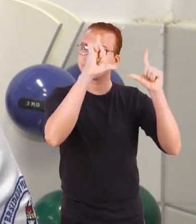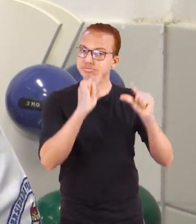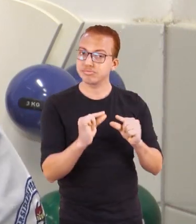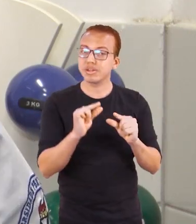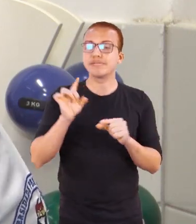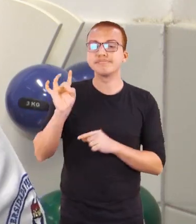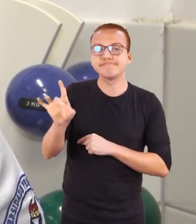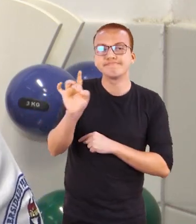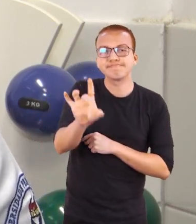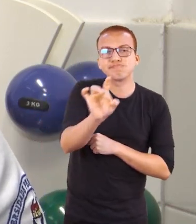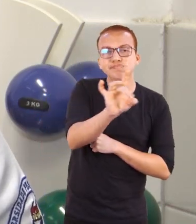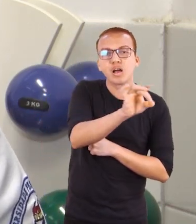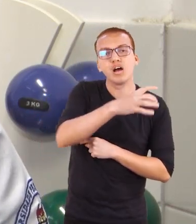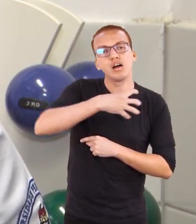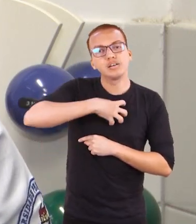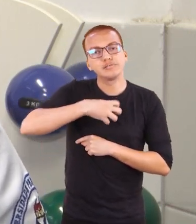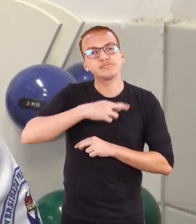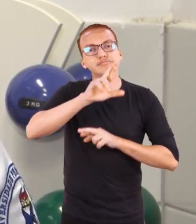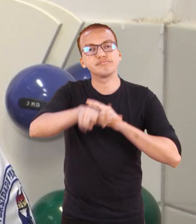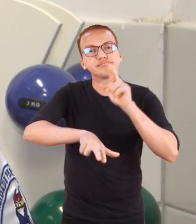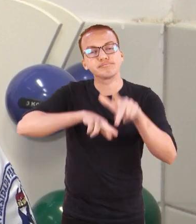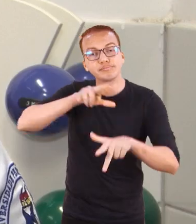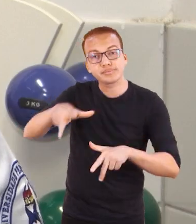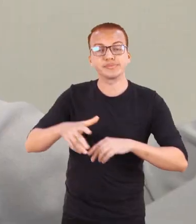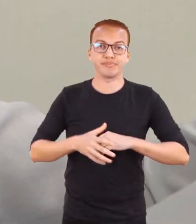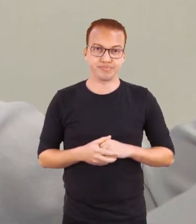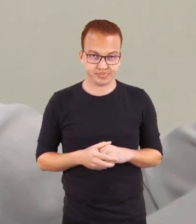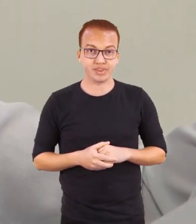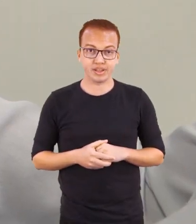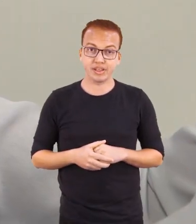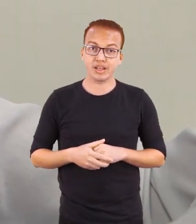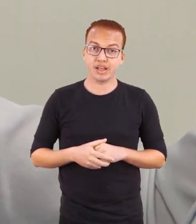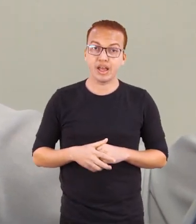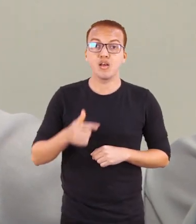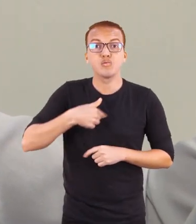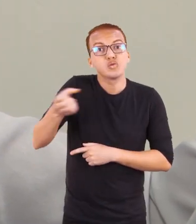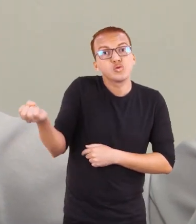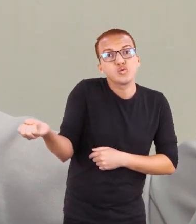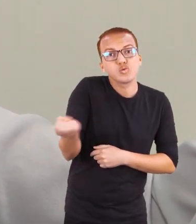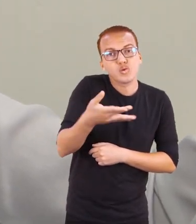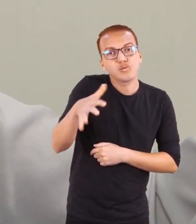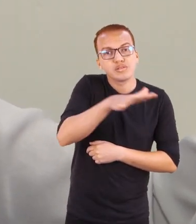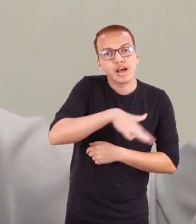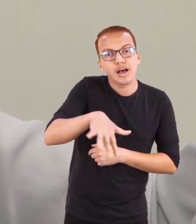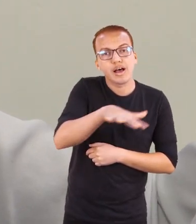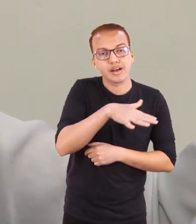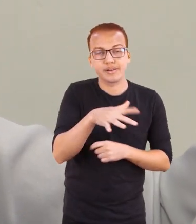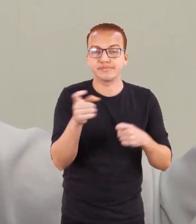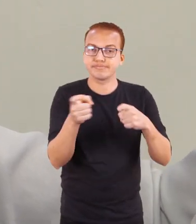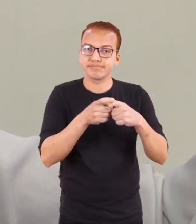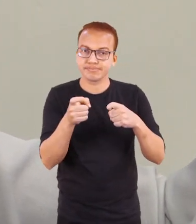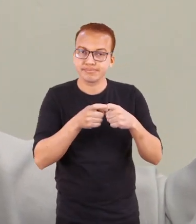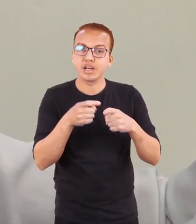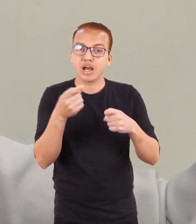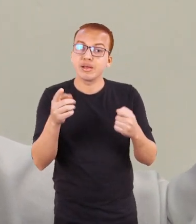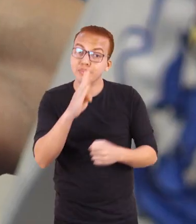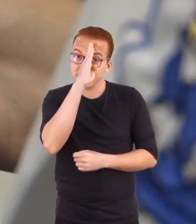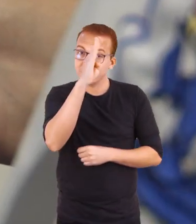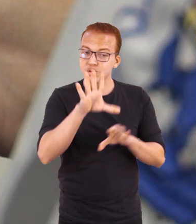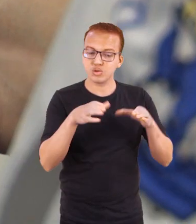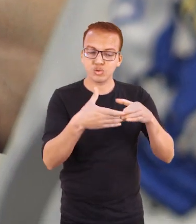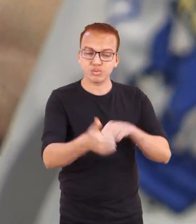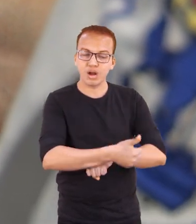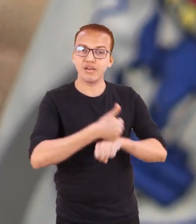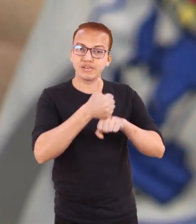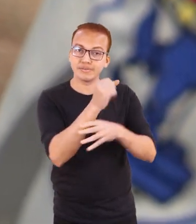são de diversas formas cada pessoa ela responde de uma forma em comum ainda na prática Clínica principalmente do fisioterapeuta que a